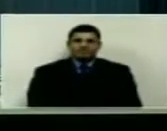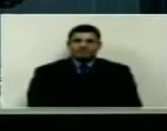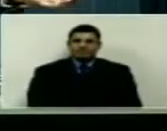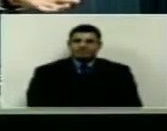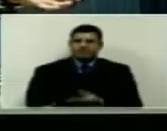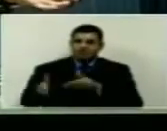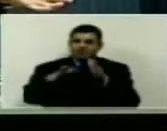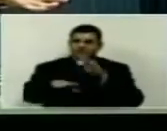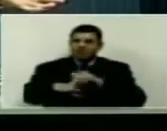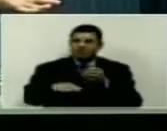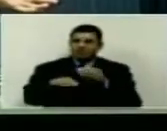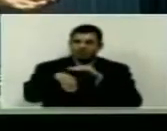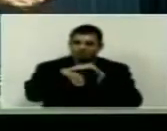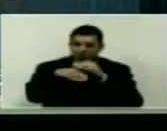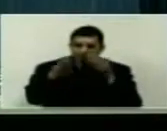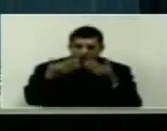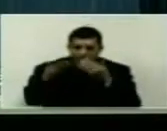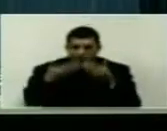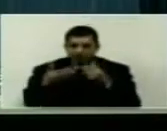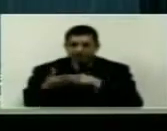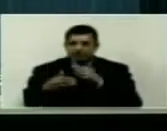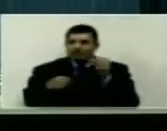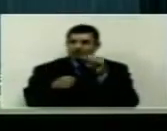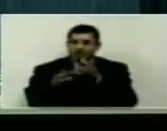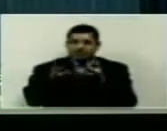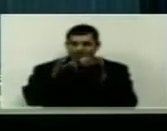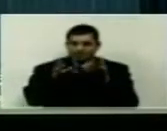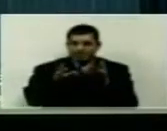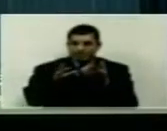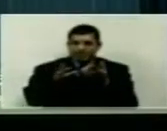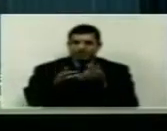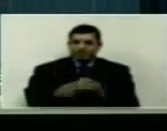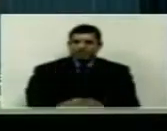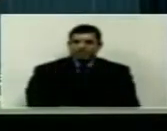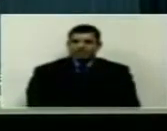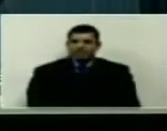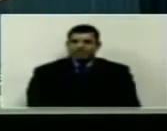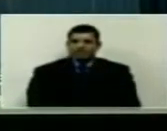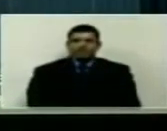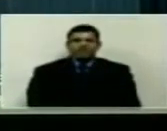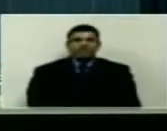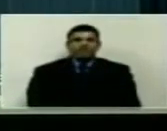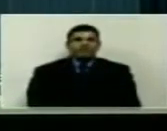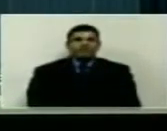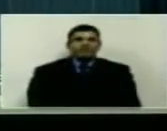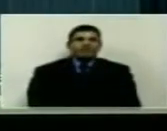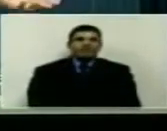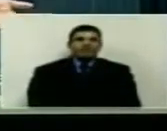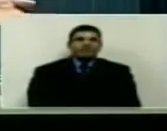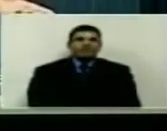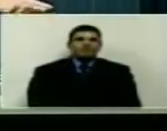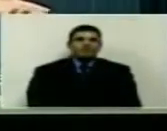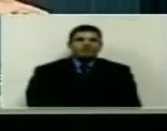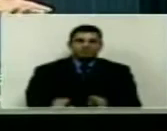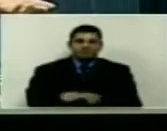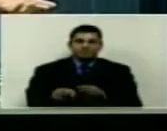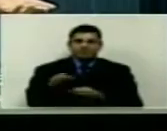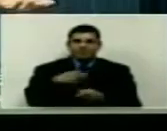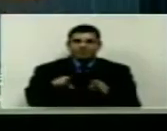No caminho que vai os discursos, tem gente que é capaz de negar o que está aos nossos